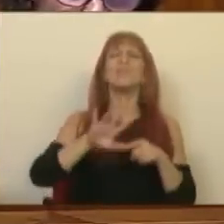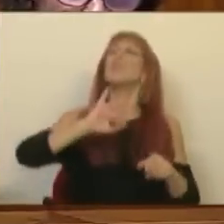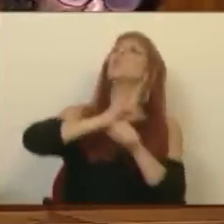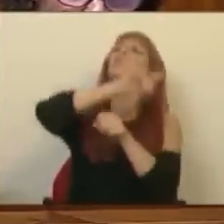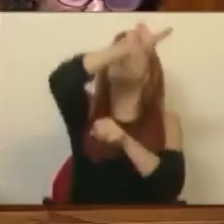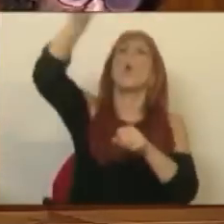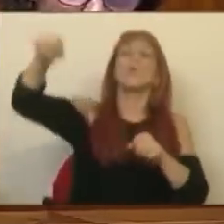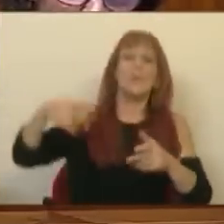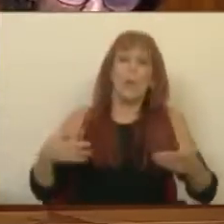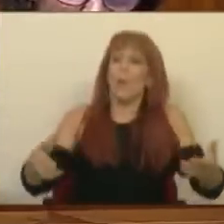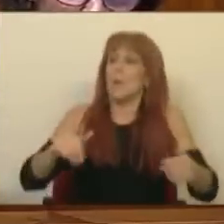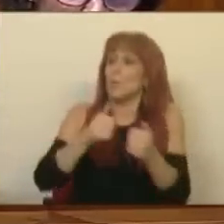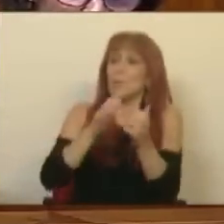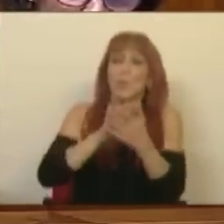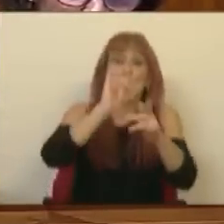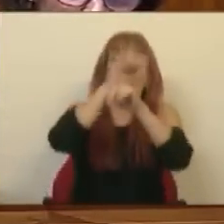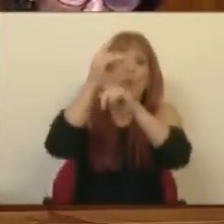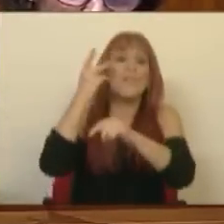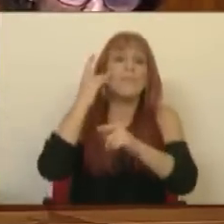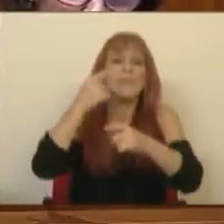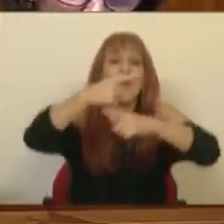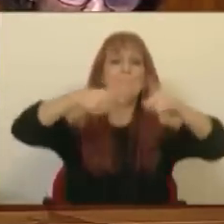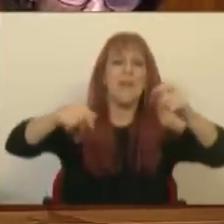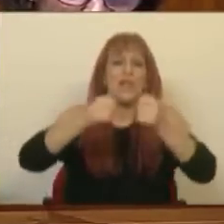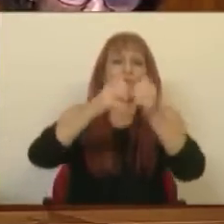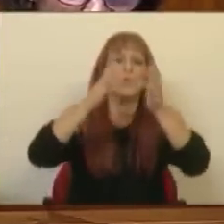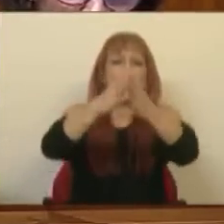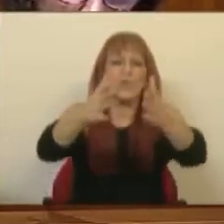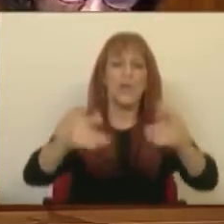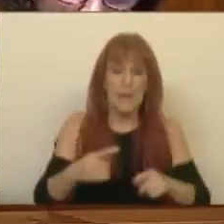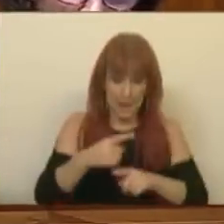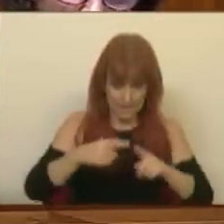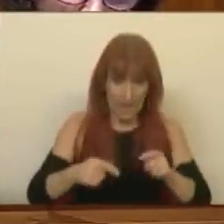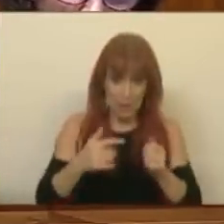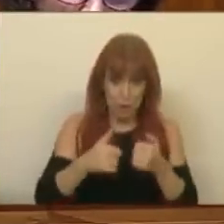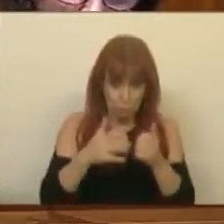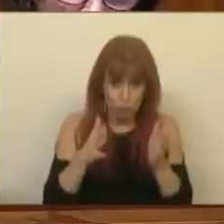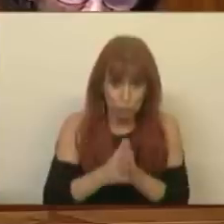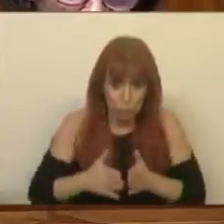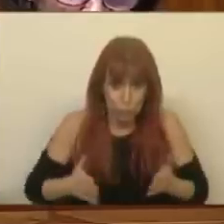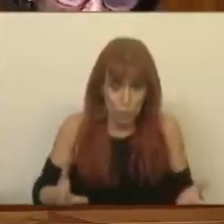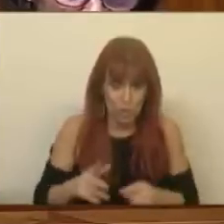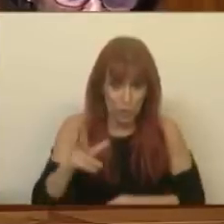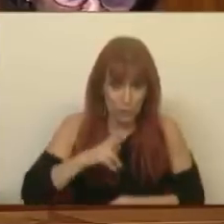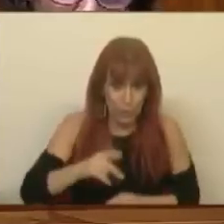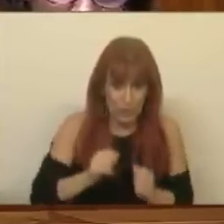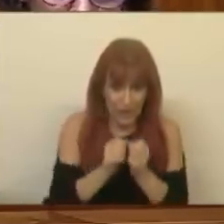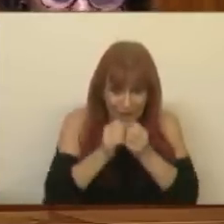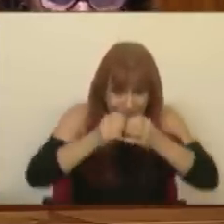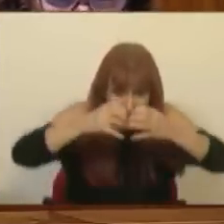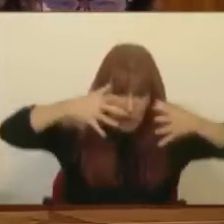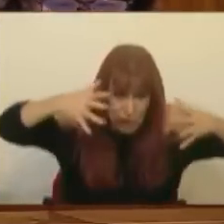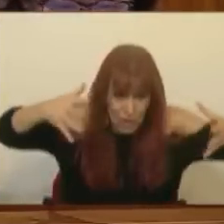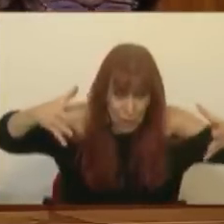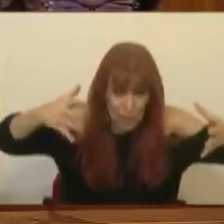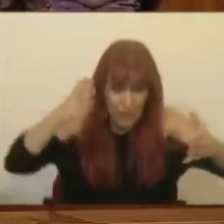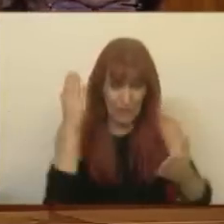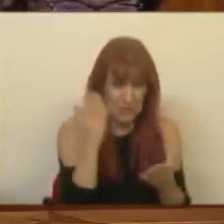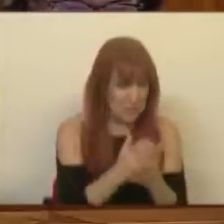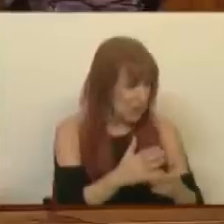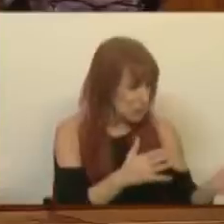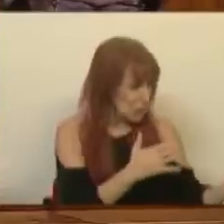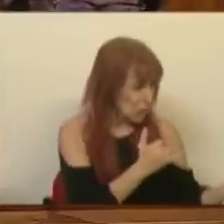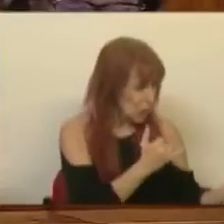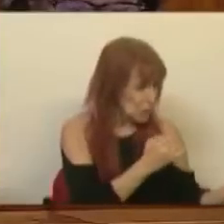os outros todos que eu digo é que os outros todos vamos ver então a média de todos na média de todos Portugal cresceu desde